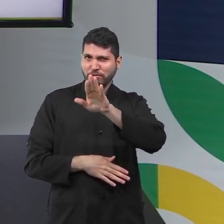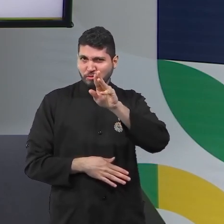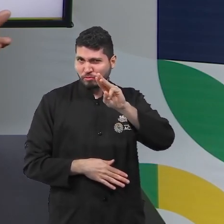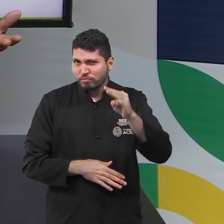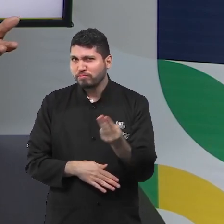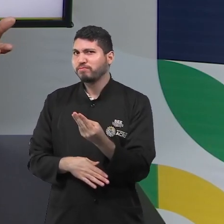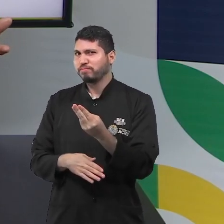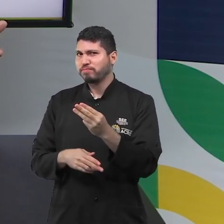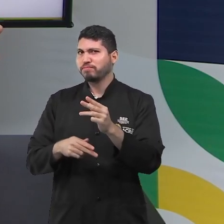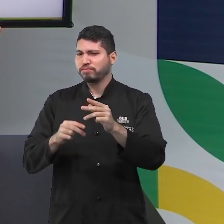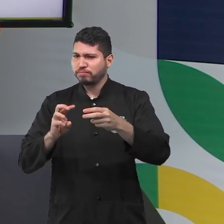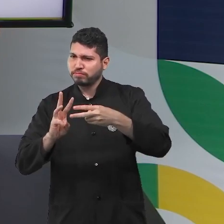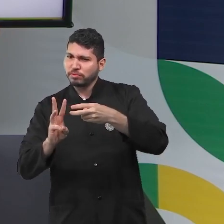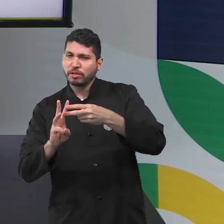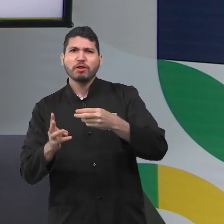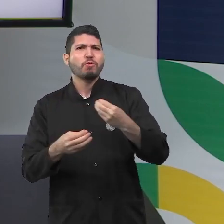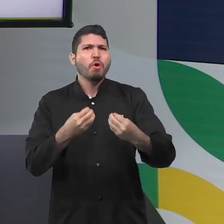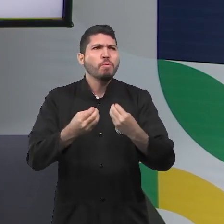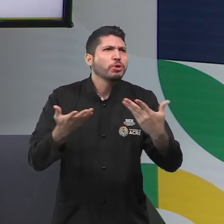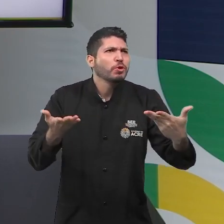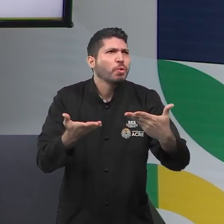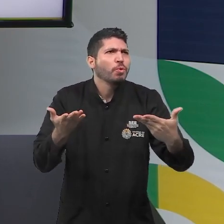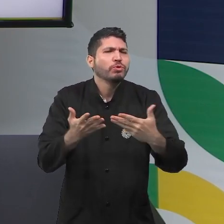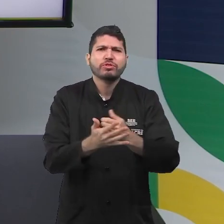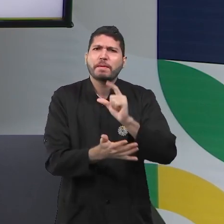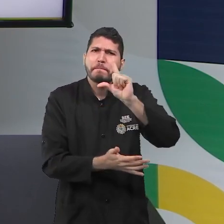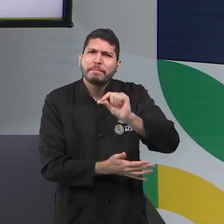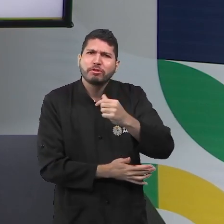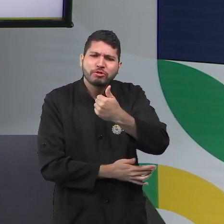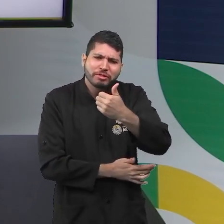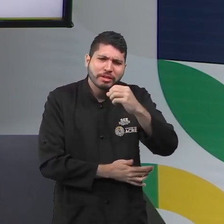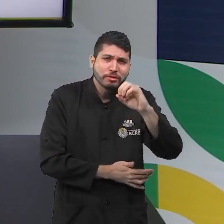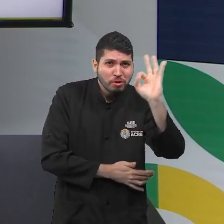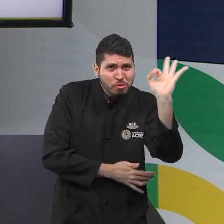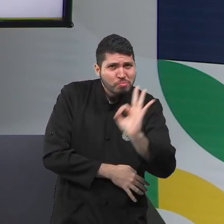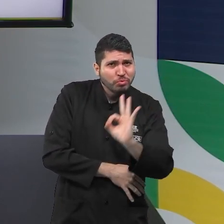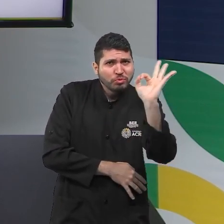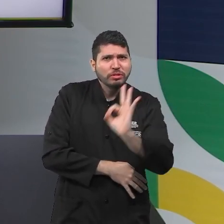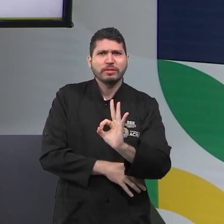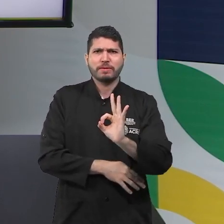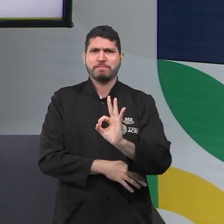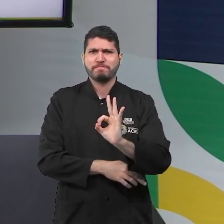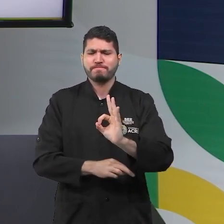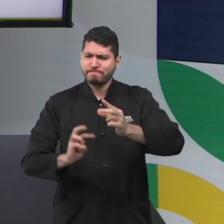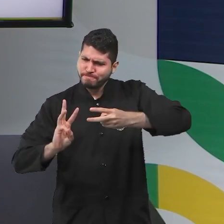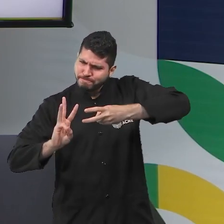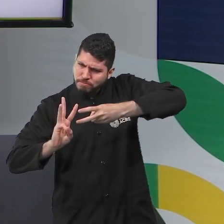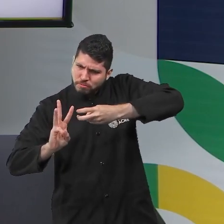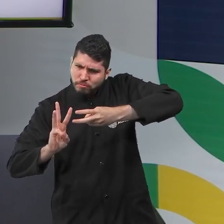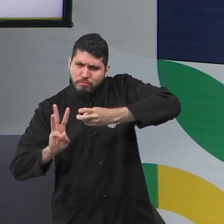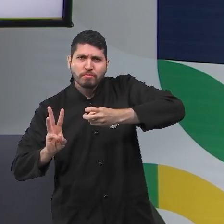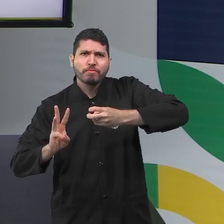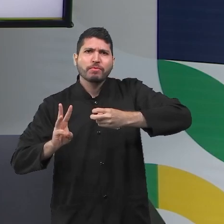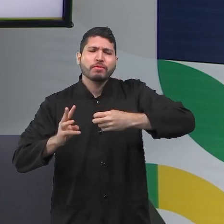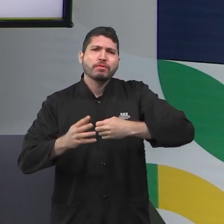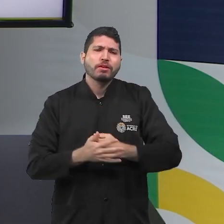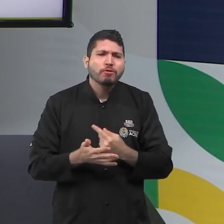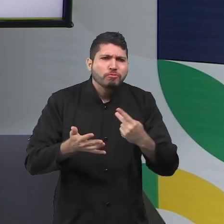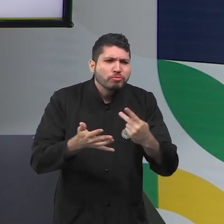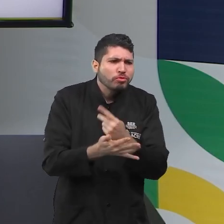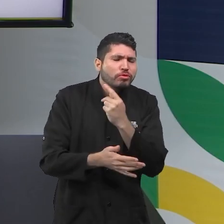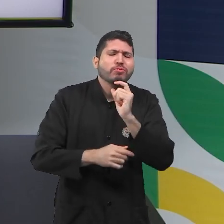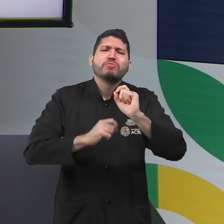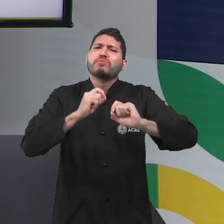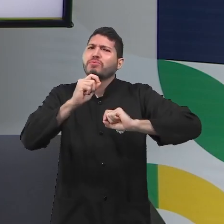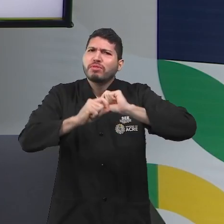menos de 10% disso? Então, menos de 10% desse contingente populacional. Então, o que aconteceu